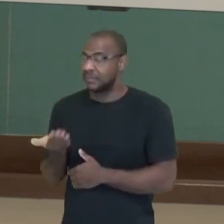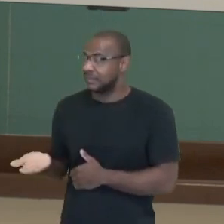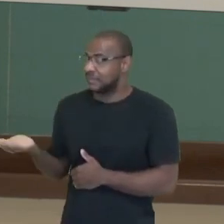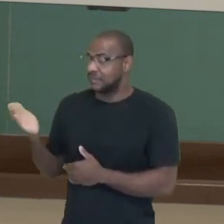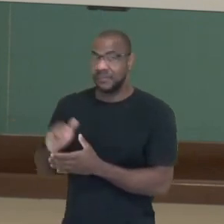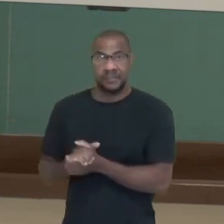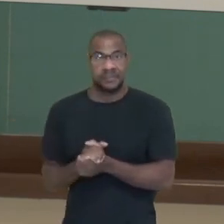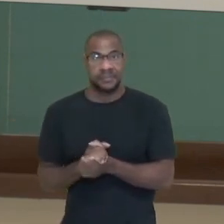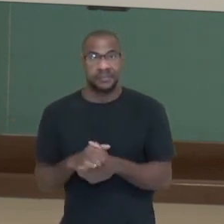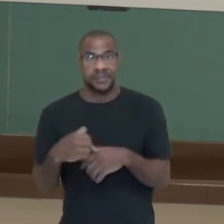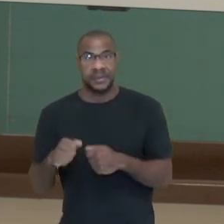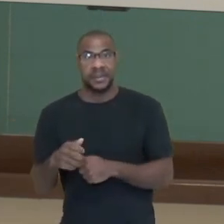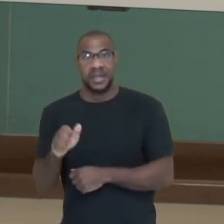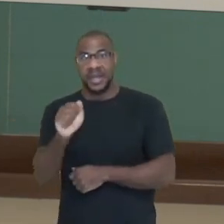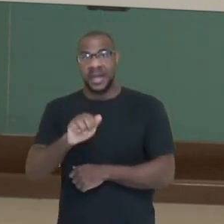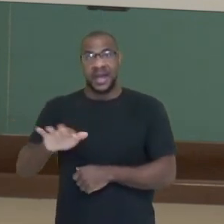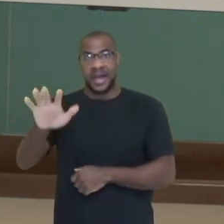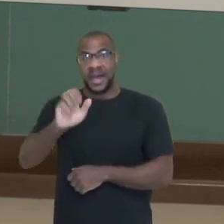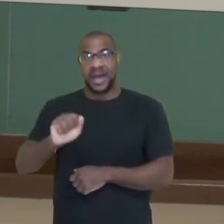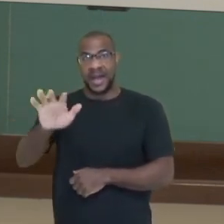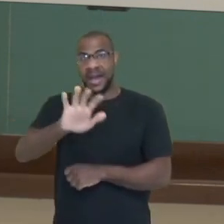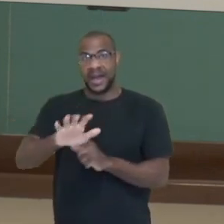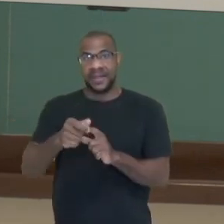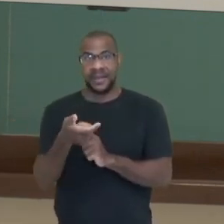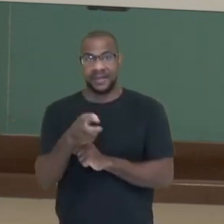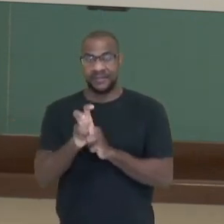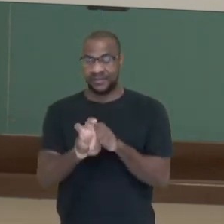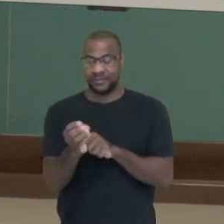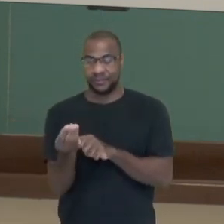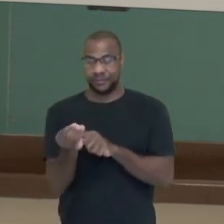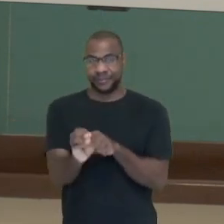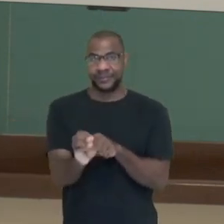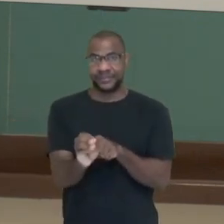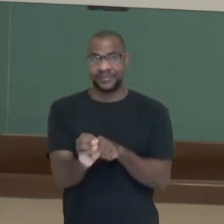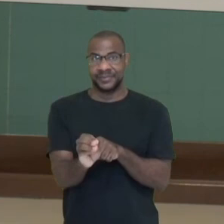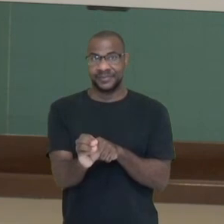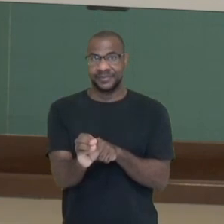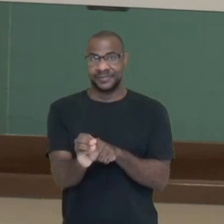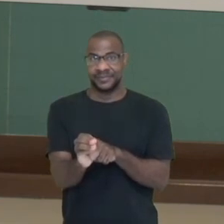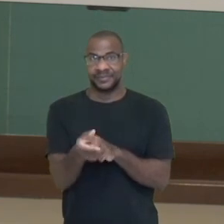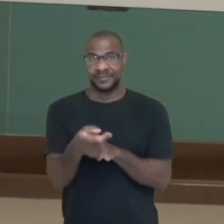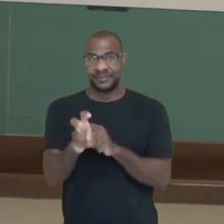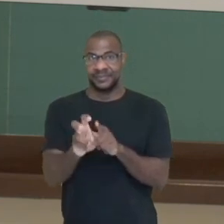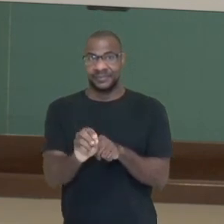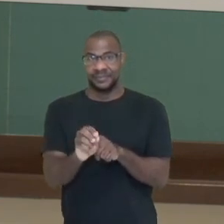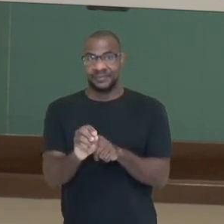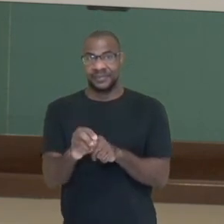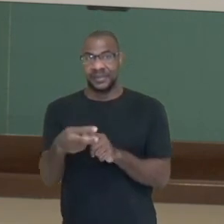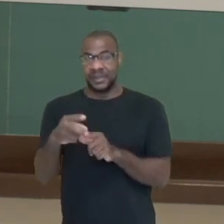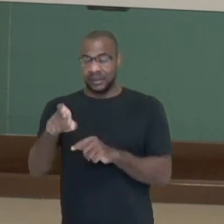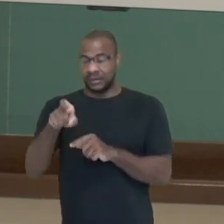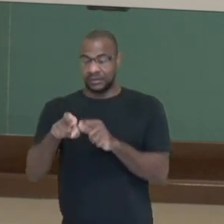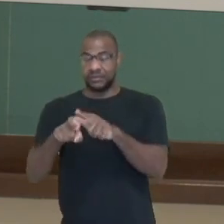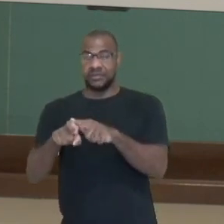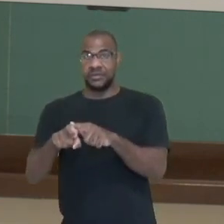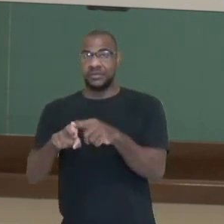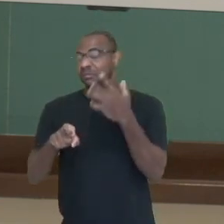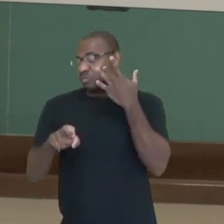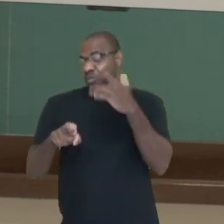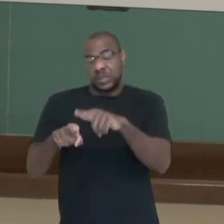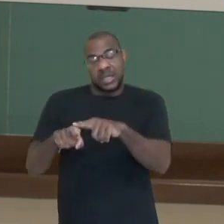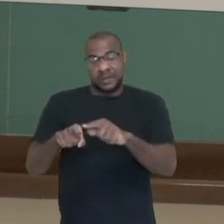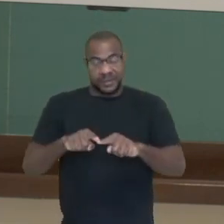seguinte, a área, veja que ele me dá o valor da área. Então eu só coloco 25 igual a x vezes